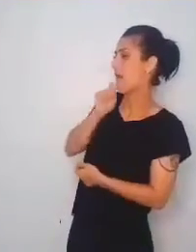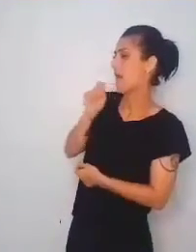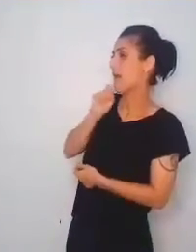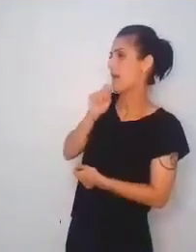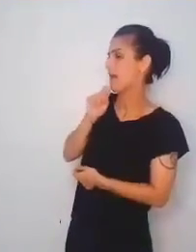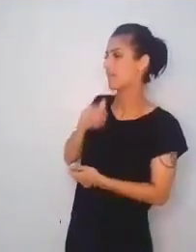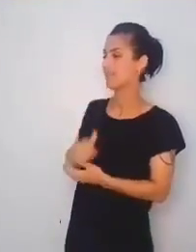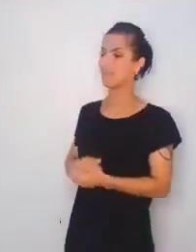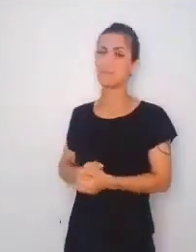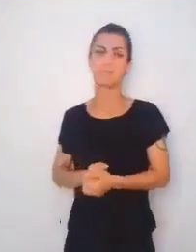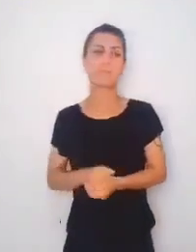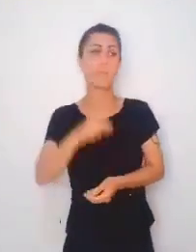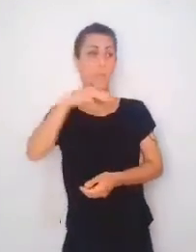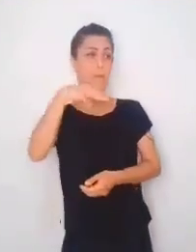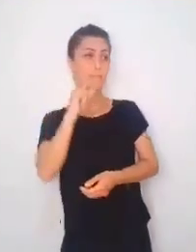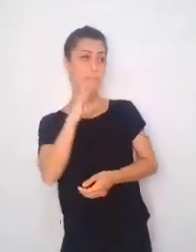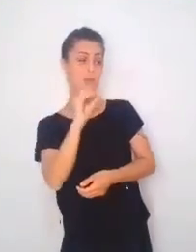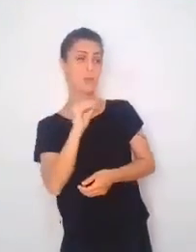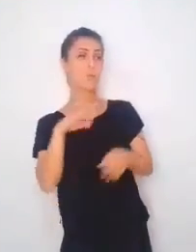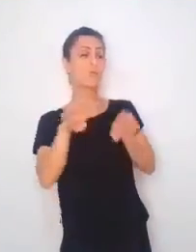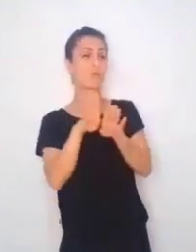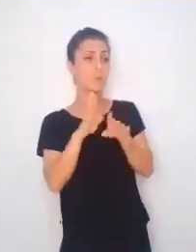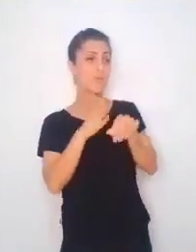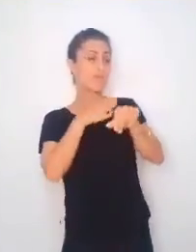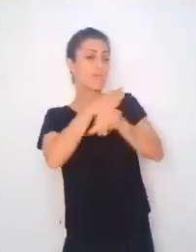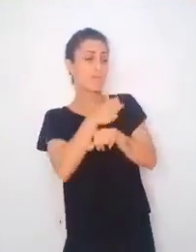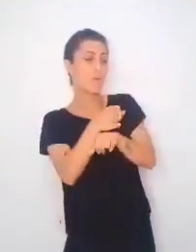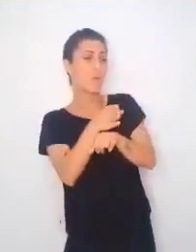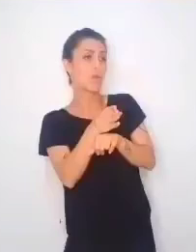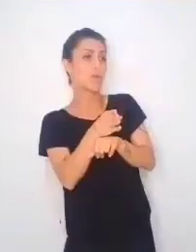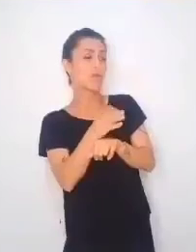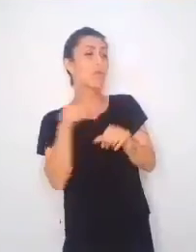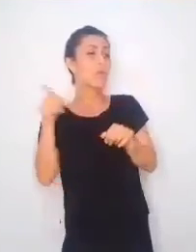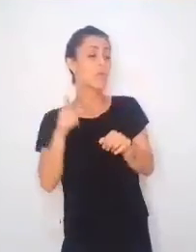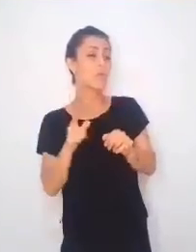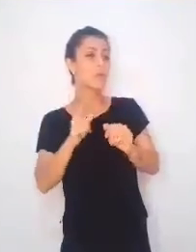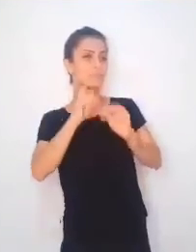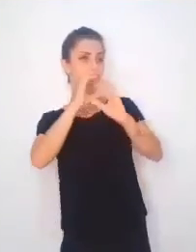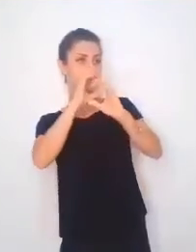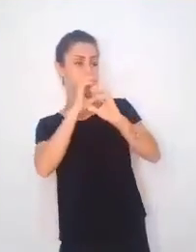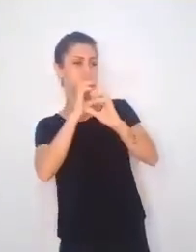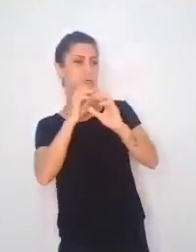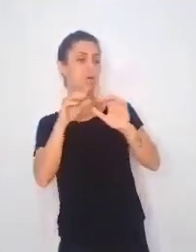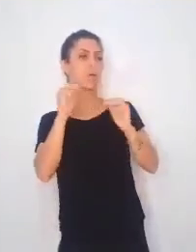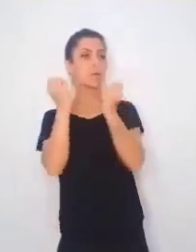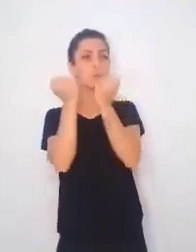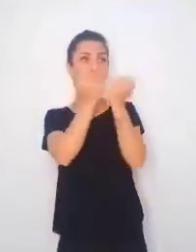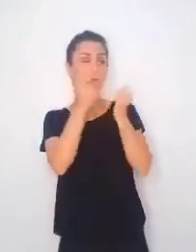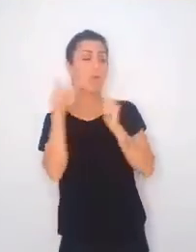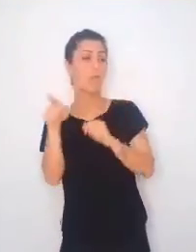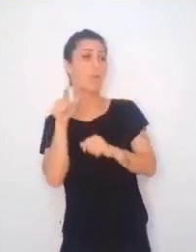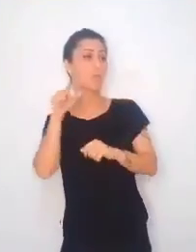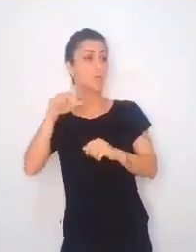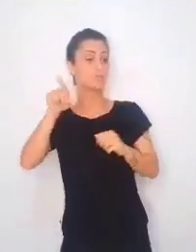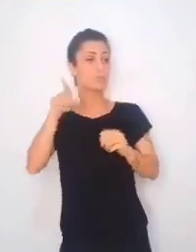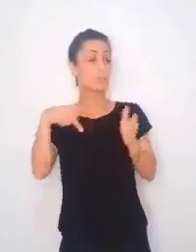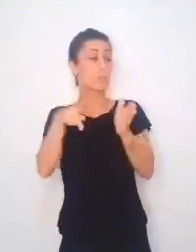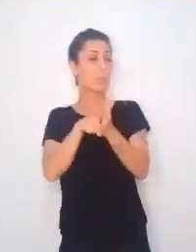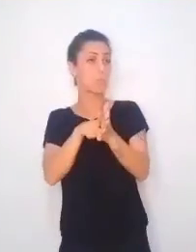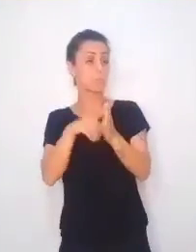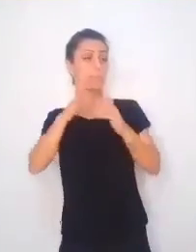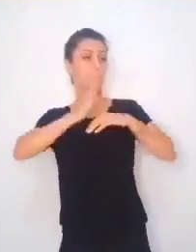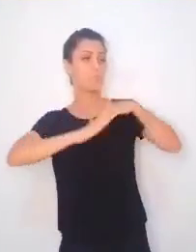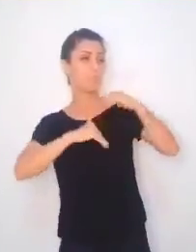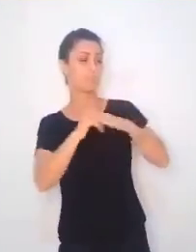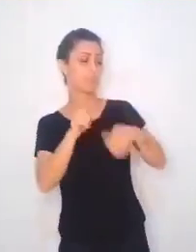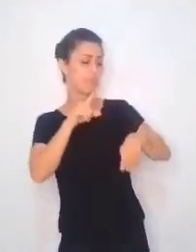Leite com Nescau no copinho. E o Maico teve o um festival que a gente fez essa música, ele tocou trombone, sax e flauta.